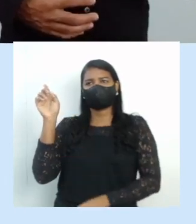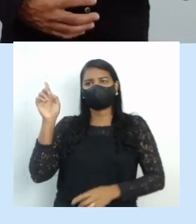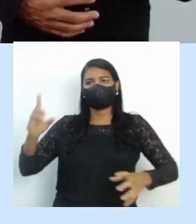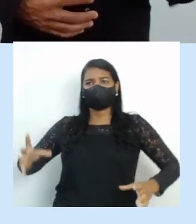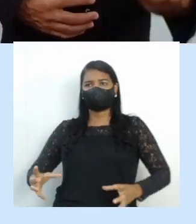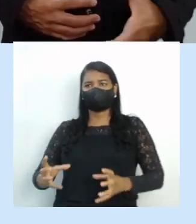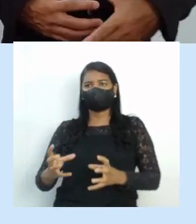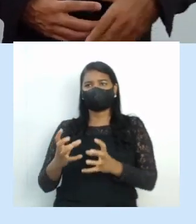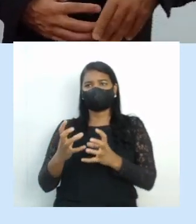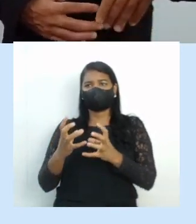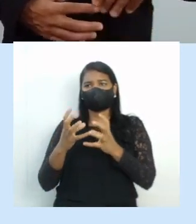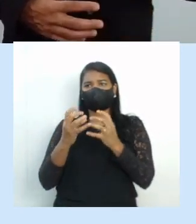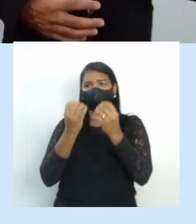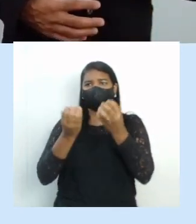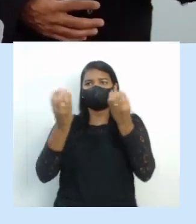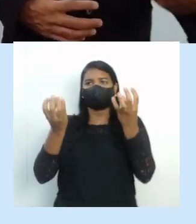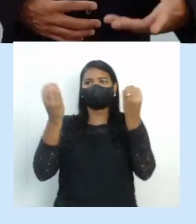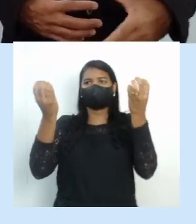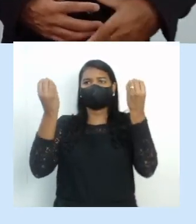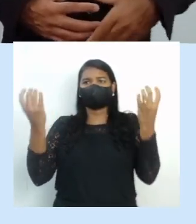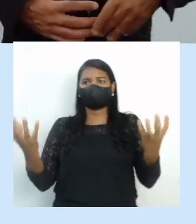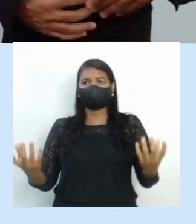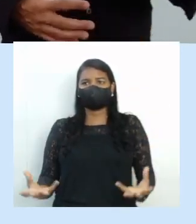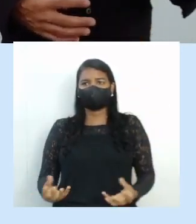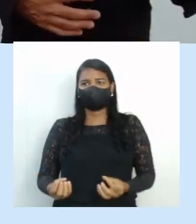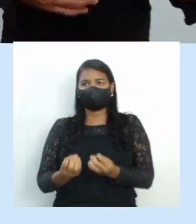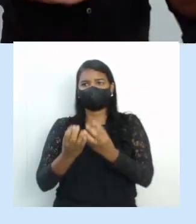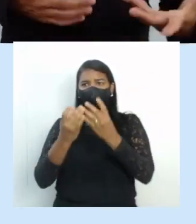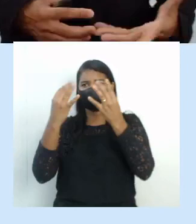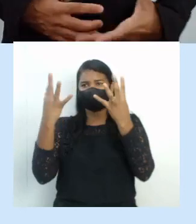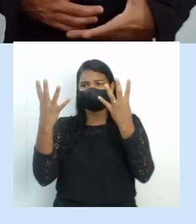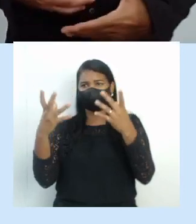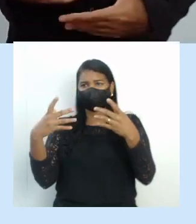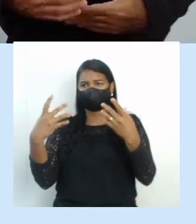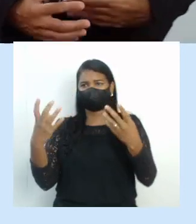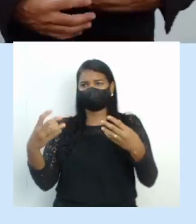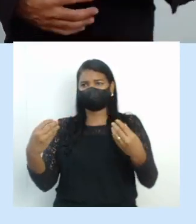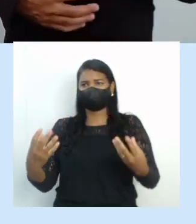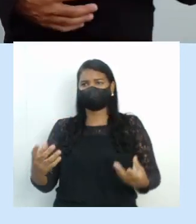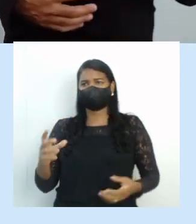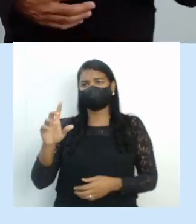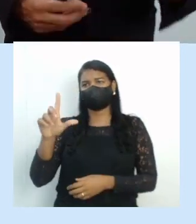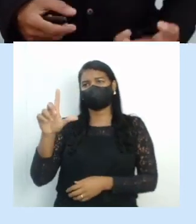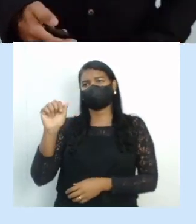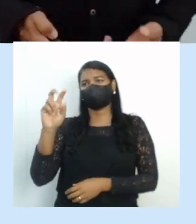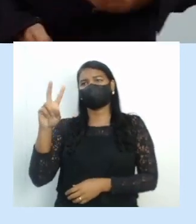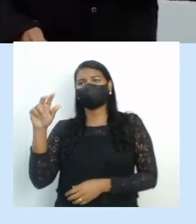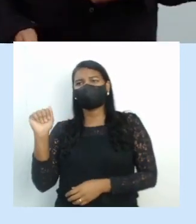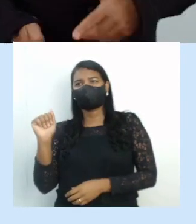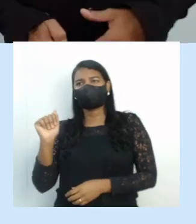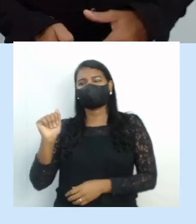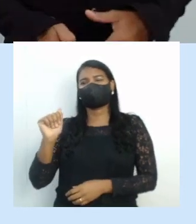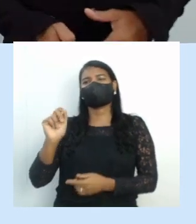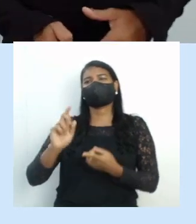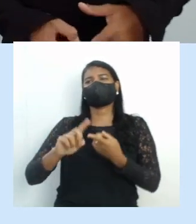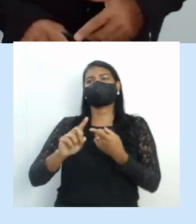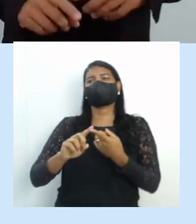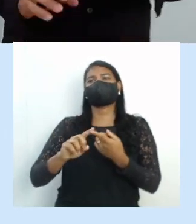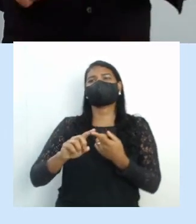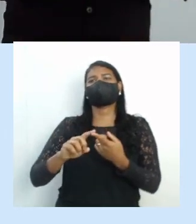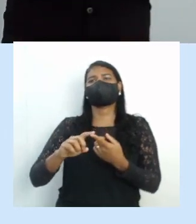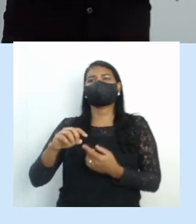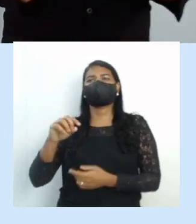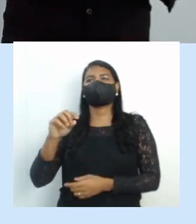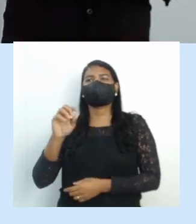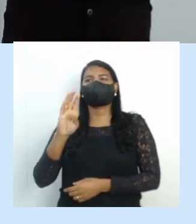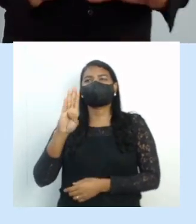em erupção, que é o magma, né, que é a lava que está saindo, a gente vai ter o basalto e o granito. Agora